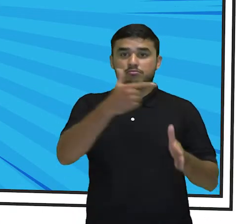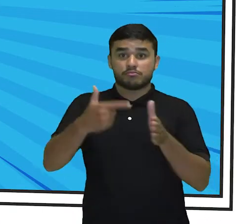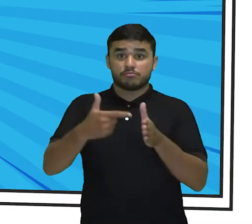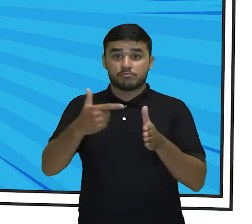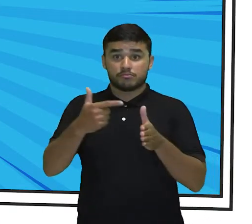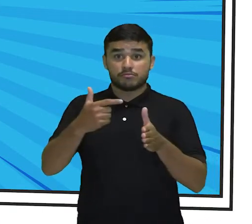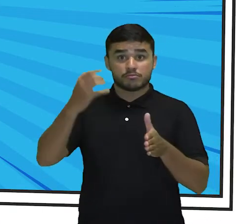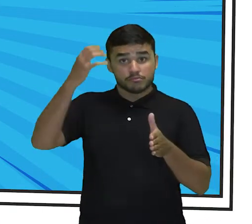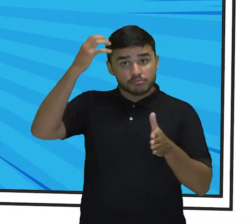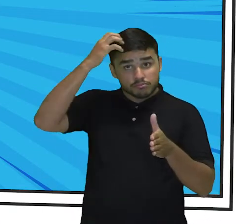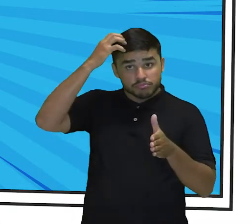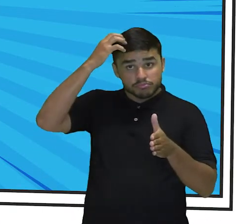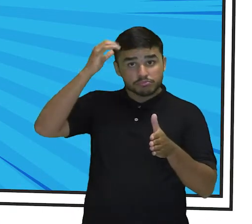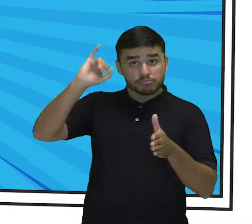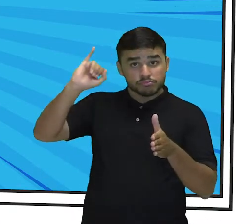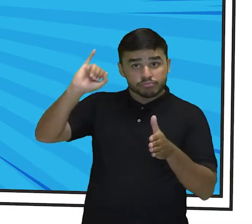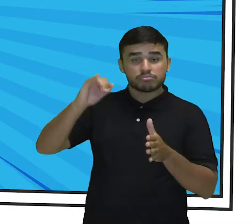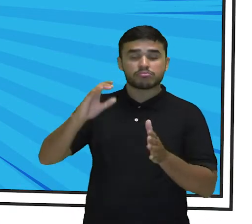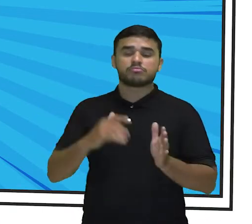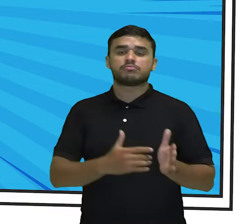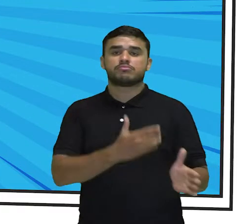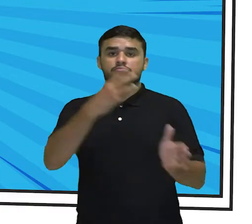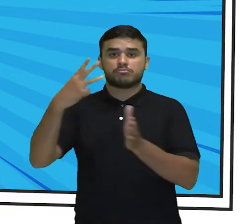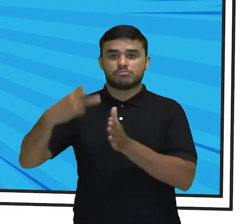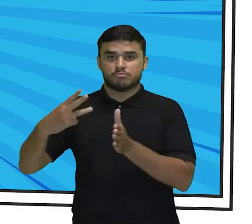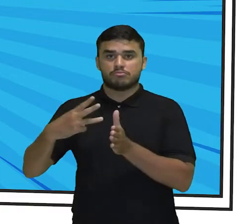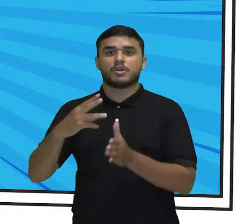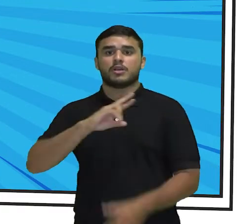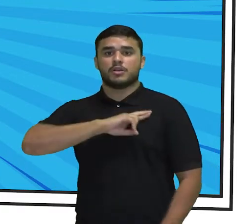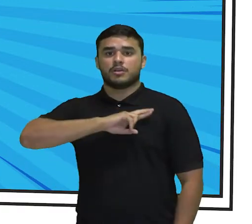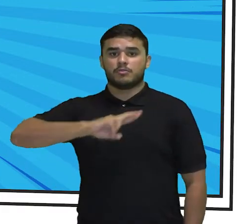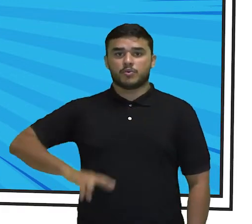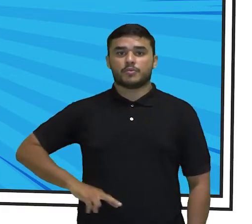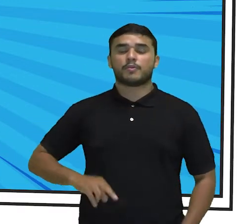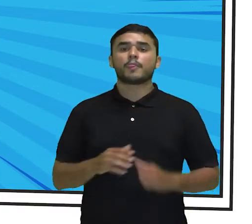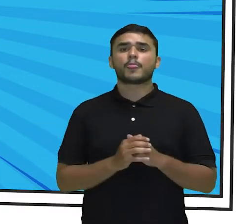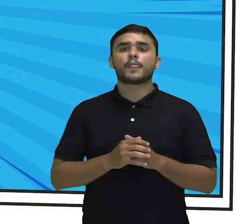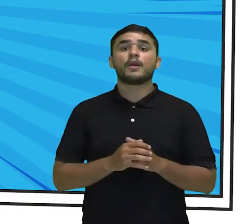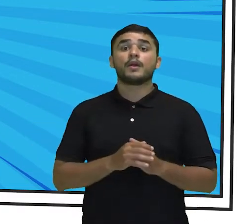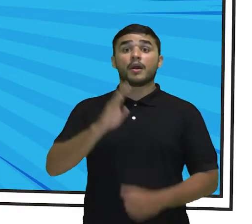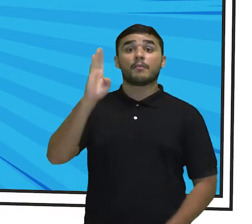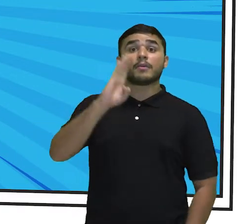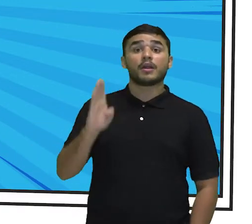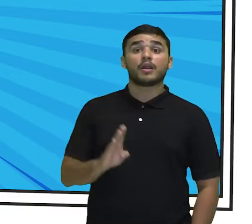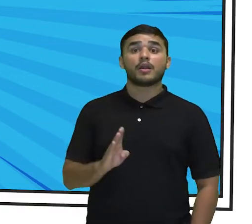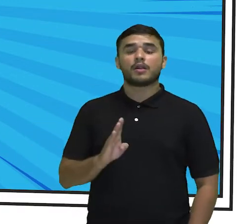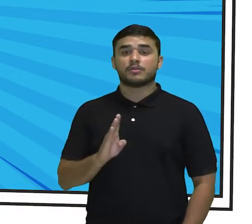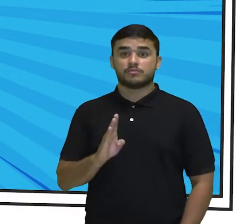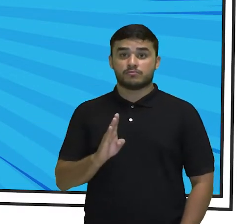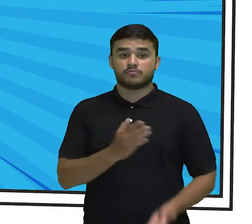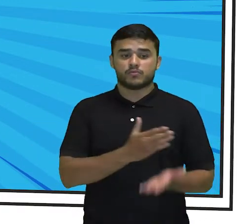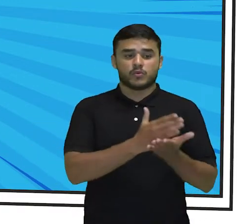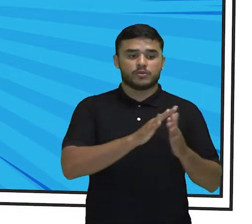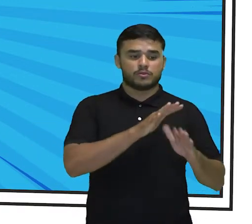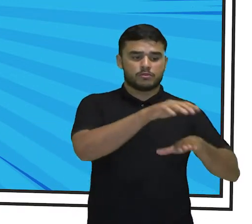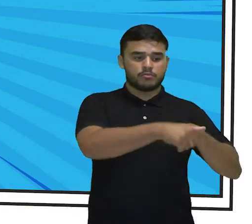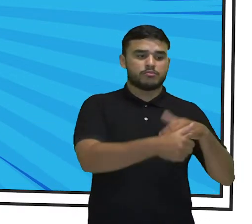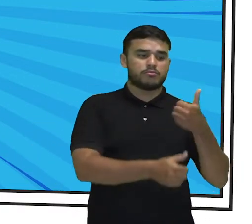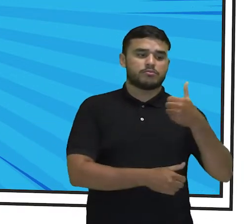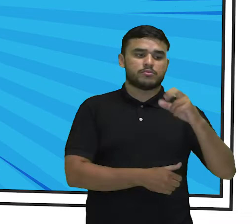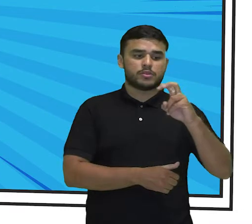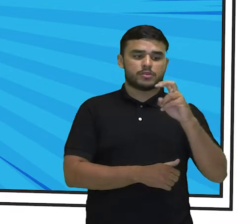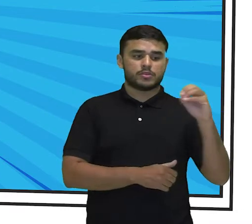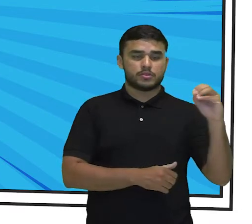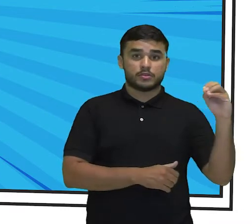república. Vamos às datas. Eu estou com o Brasil colônia, que começa do descobrimento até